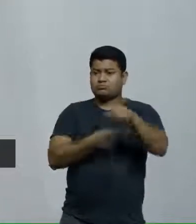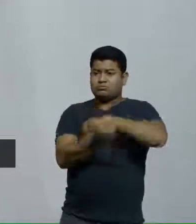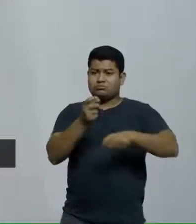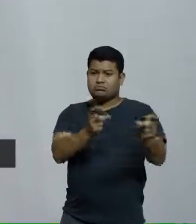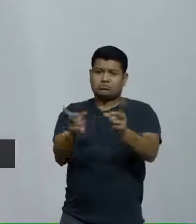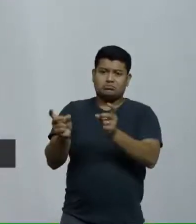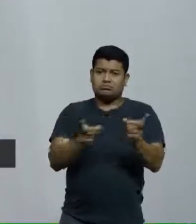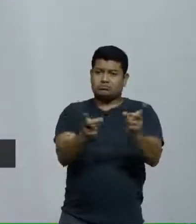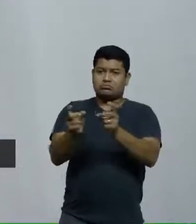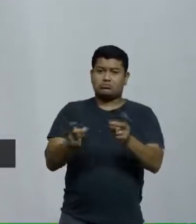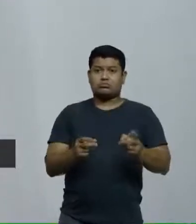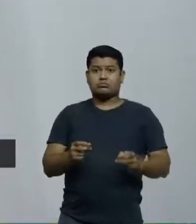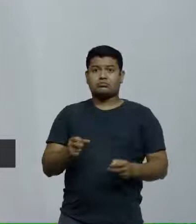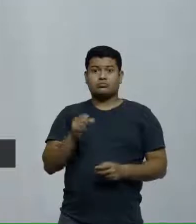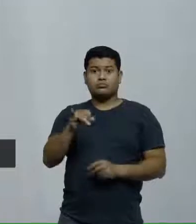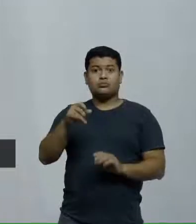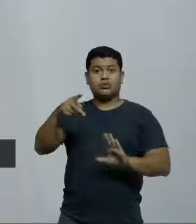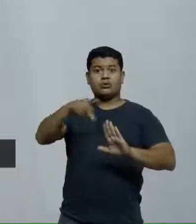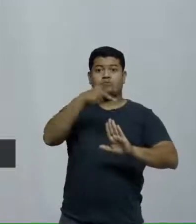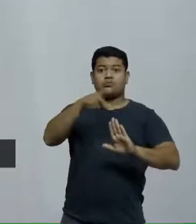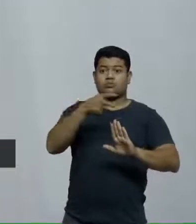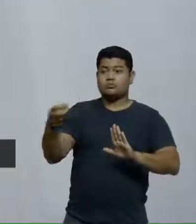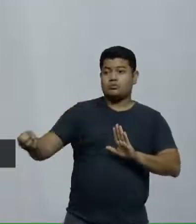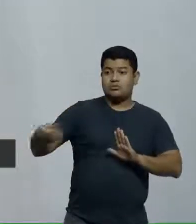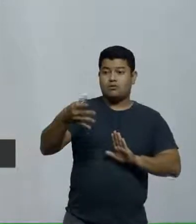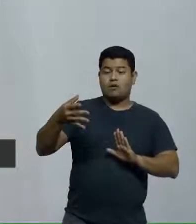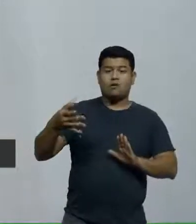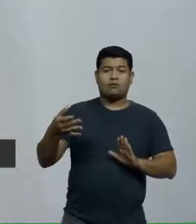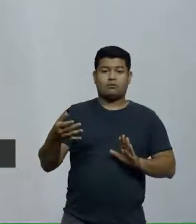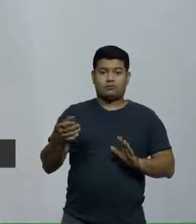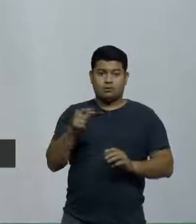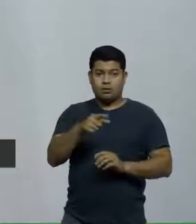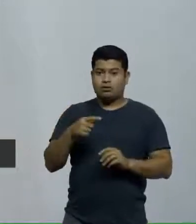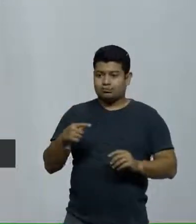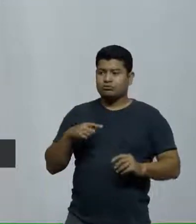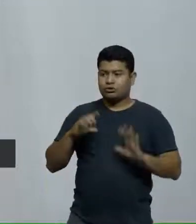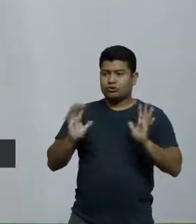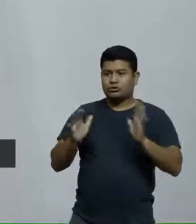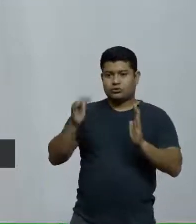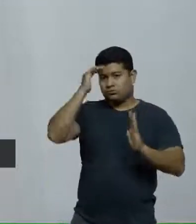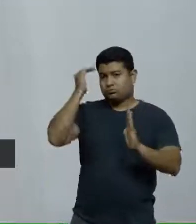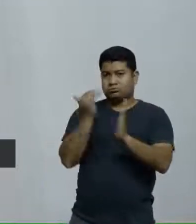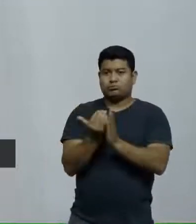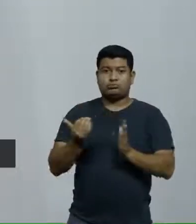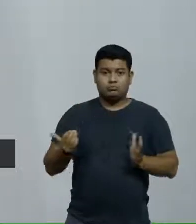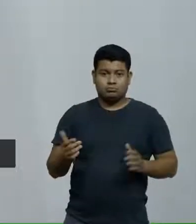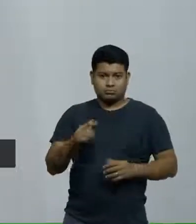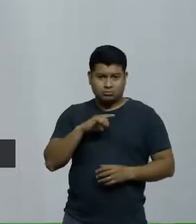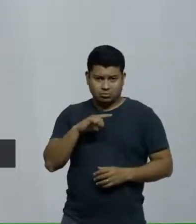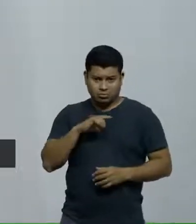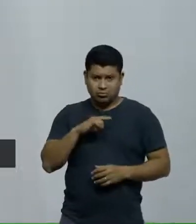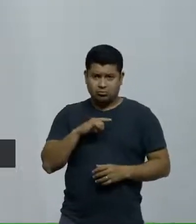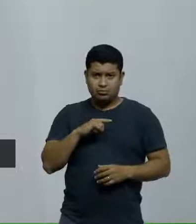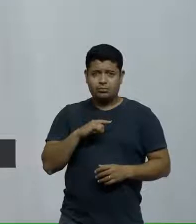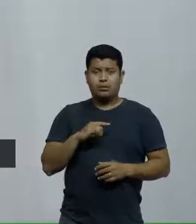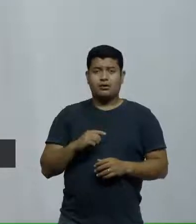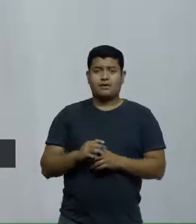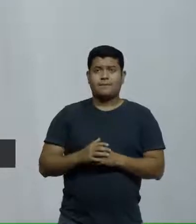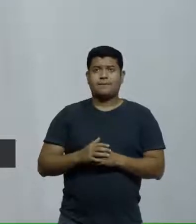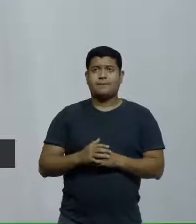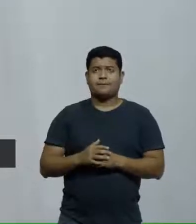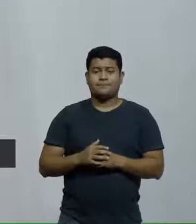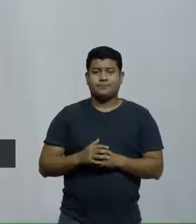repente, a alguma portaria nova que saiu do Instituto Nacional, se ela pode continuar comercializando, se ela se